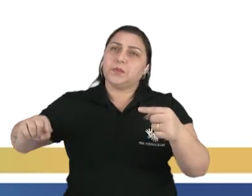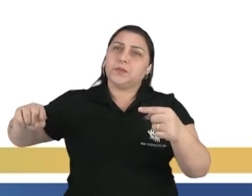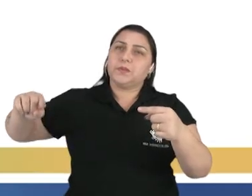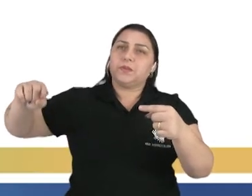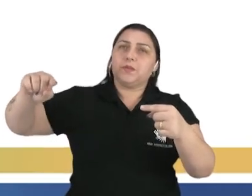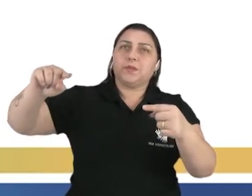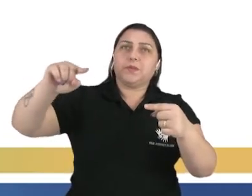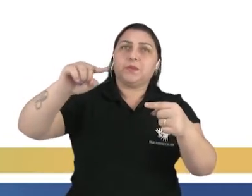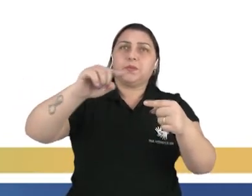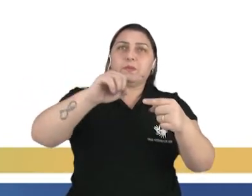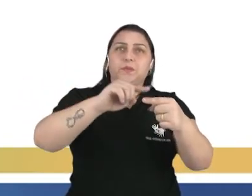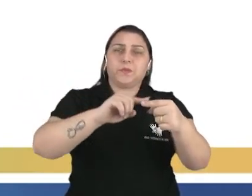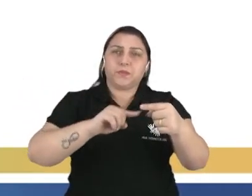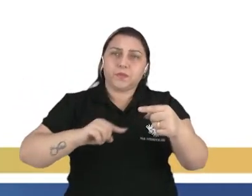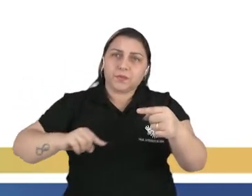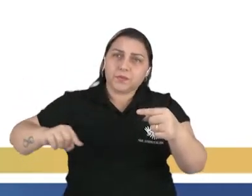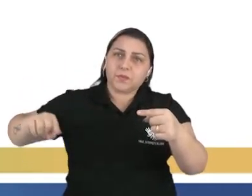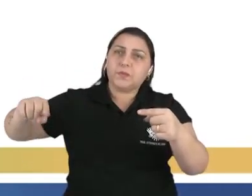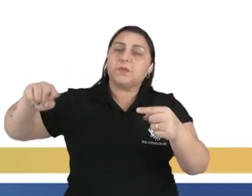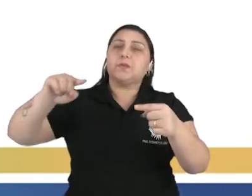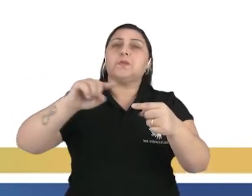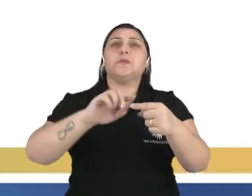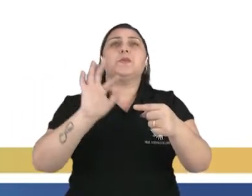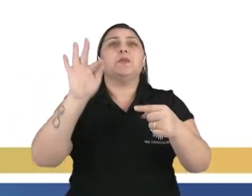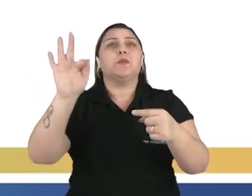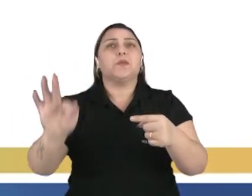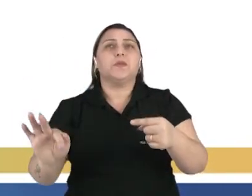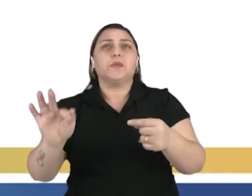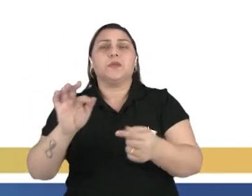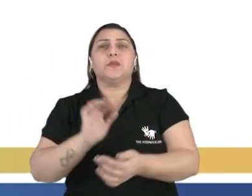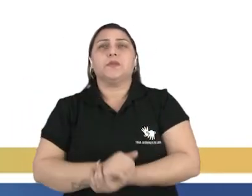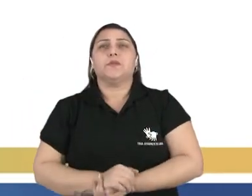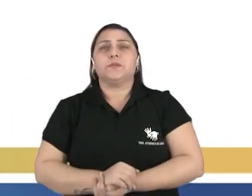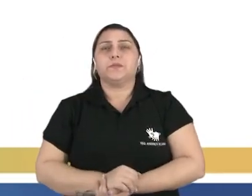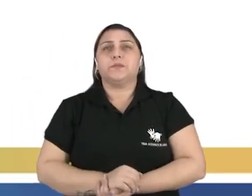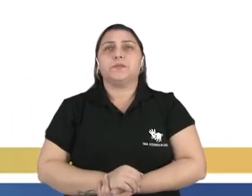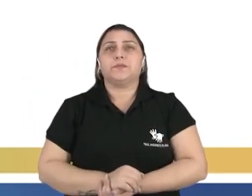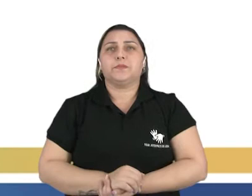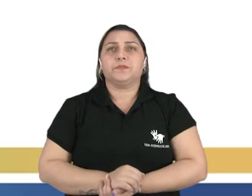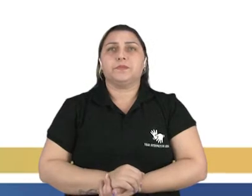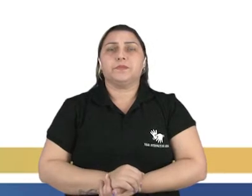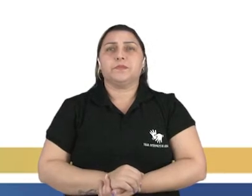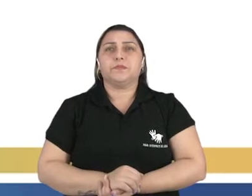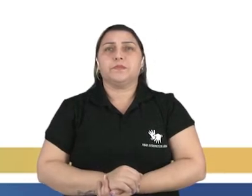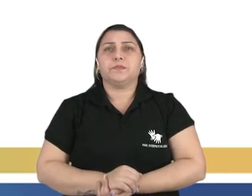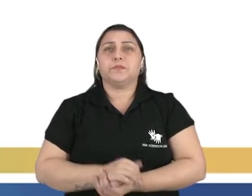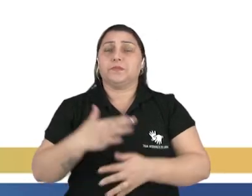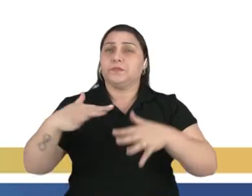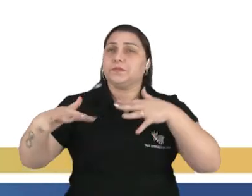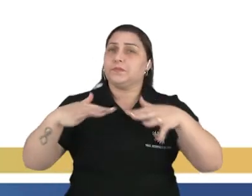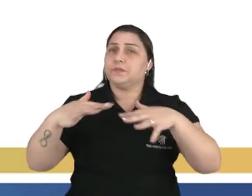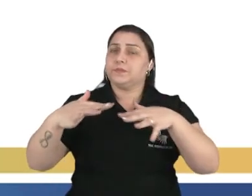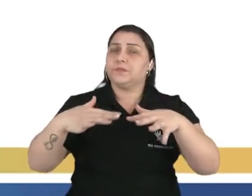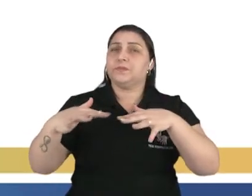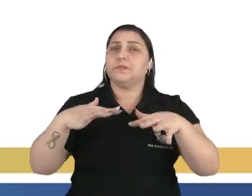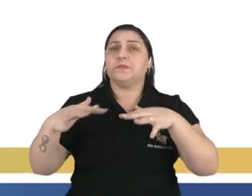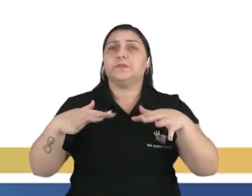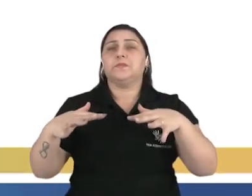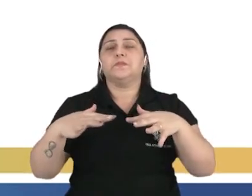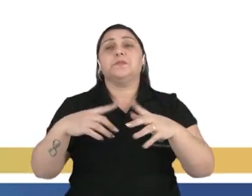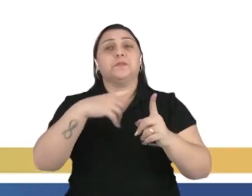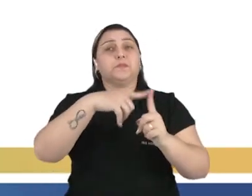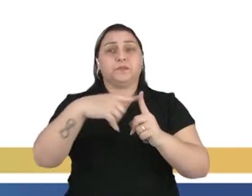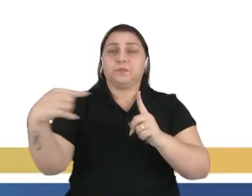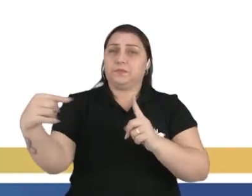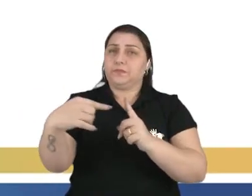outro, sai todo mundo junto aqui e vai chegar lá no final, e aí aqui esse movimento ordenado de carga